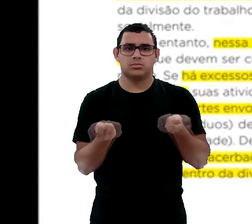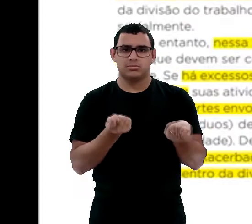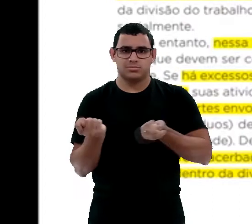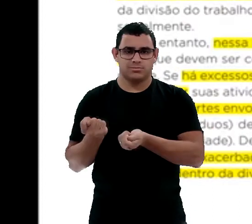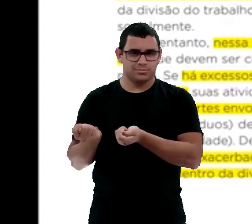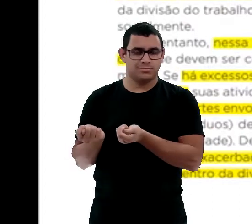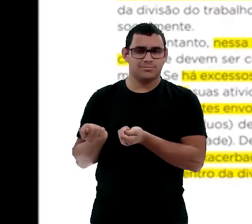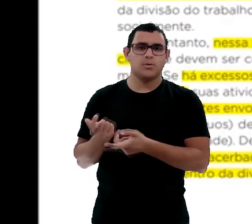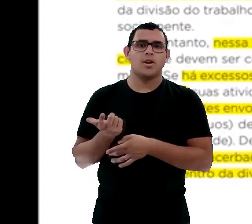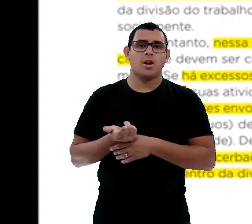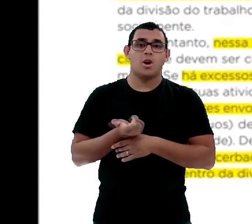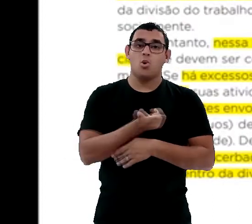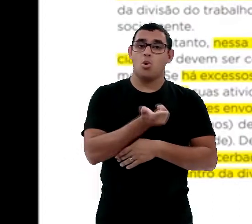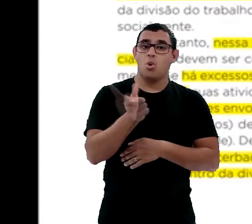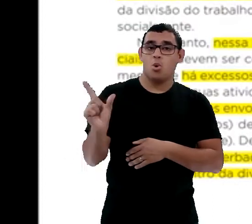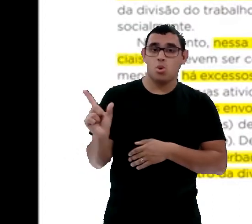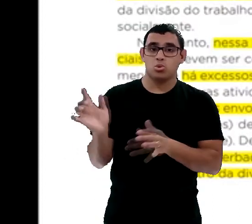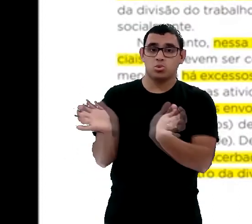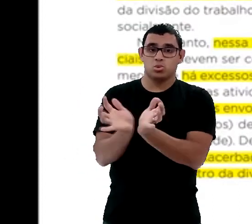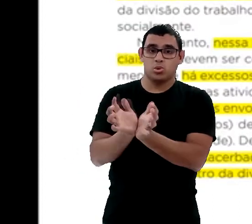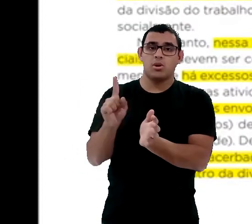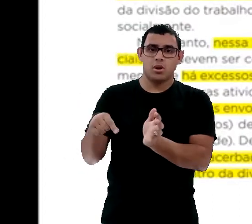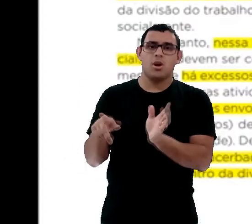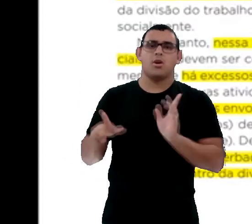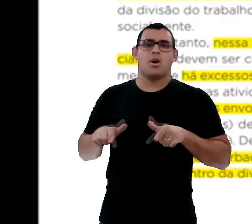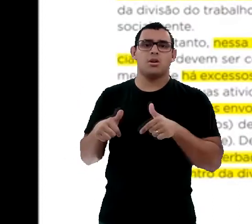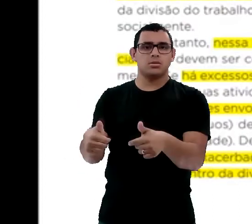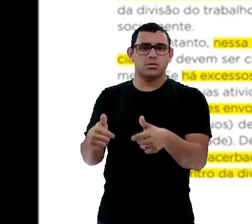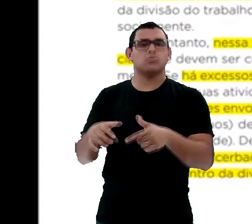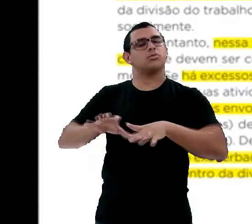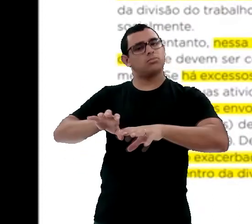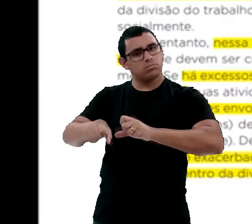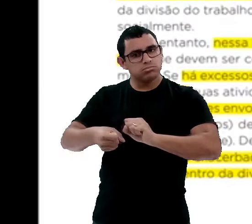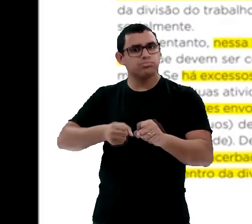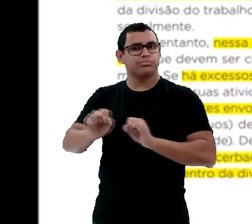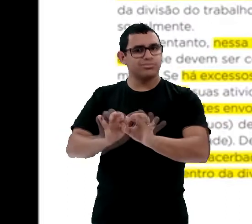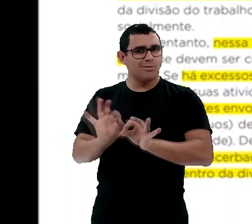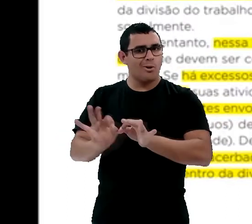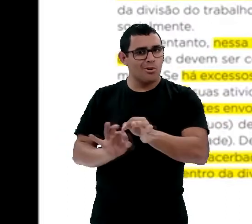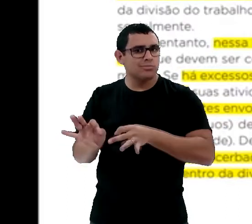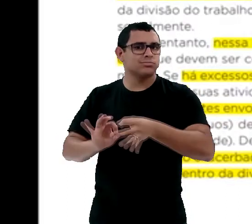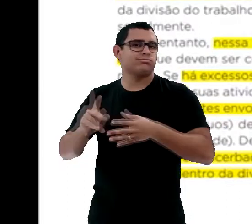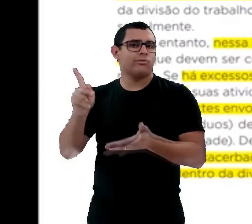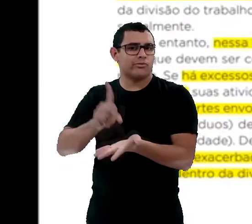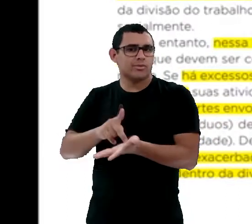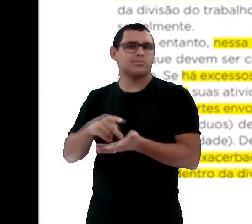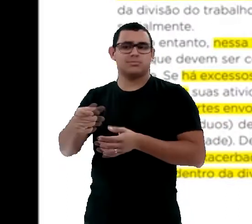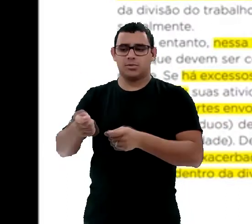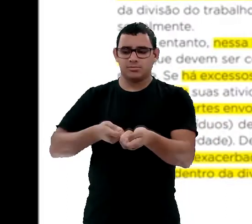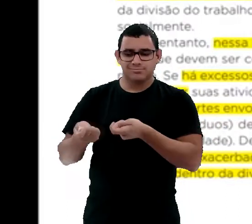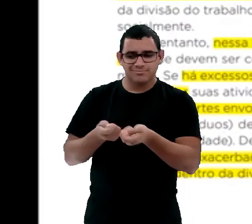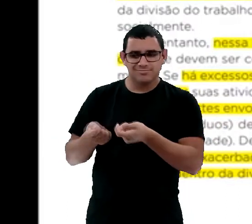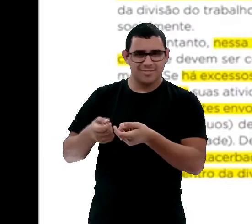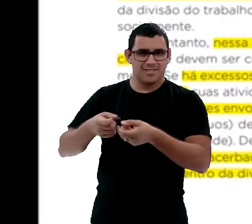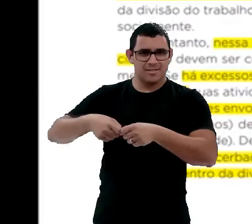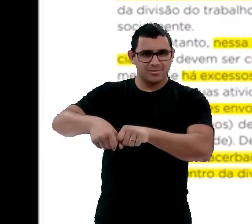que manda, que diz o que vai ser produzido e como vai ser produzido, e aqueles que se envolvem na atividade produtiva, que bota a mão na